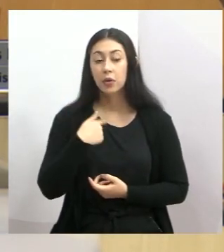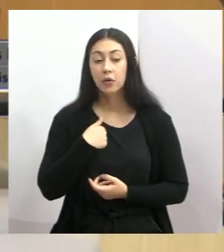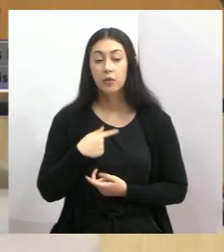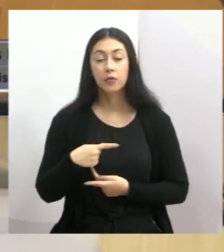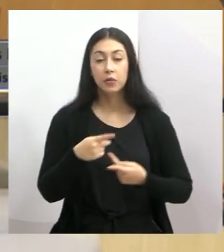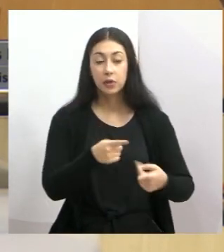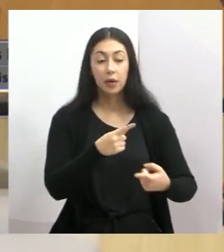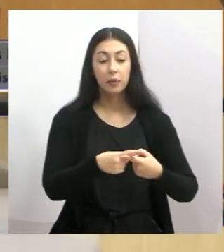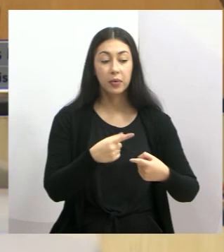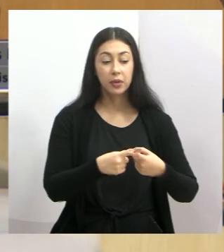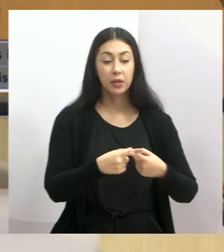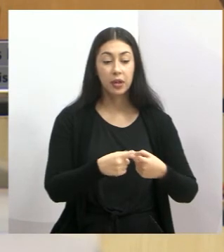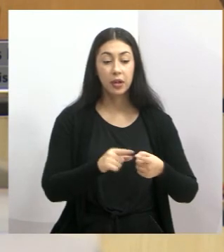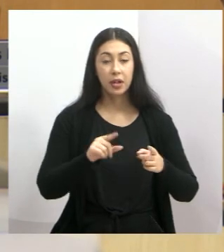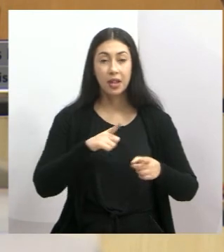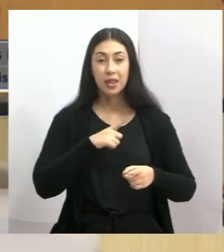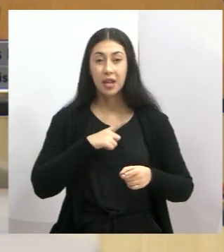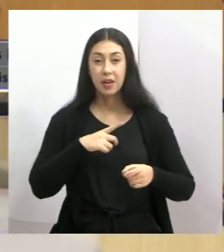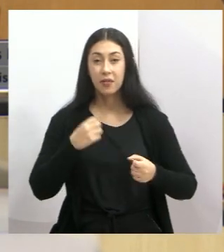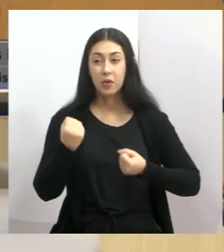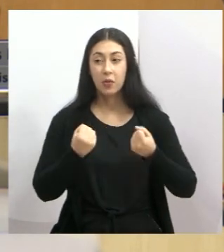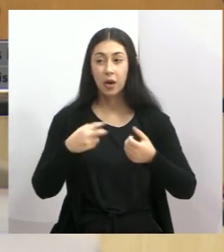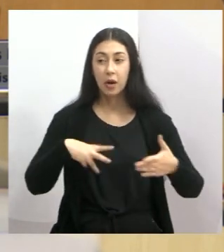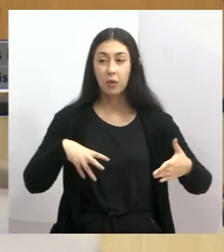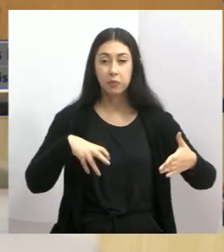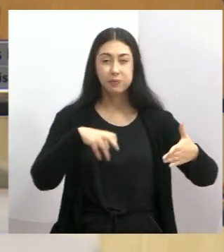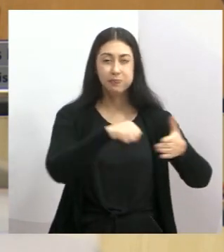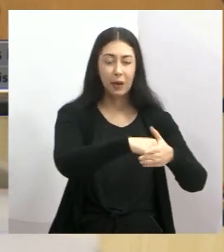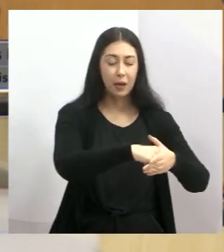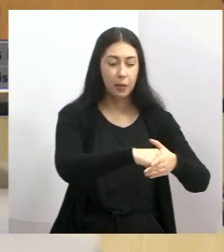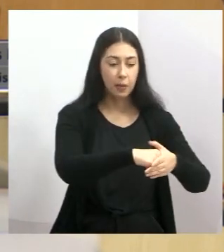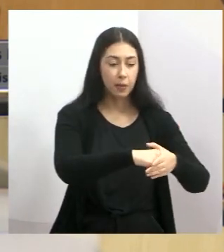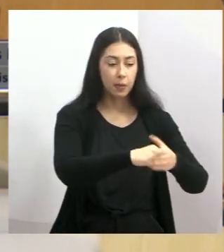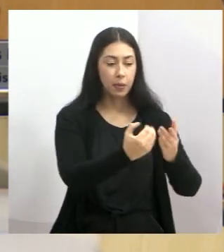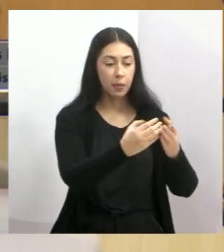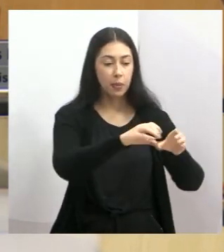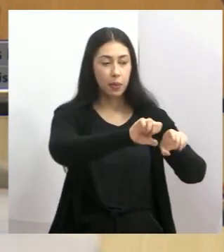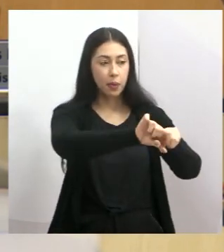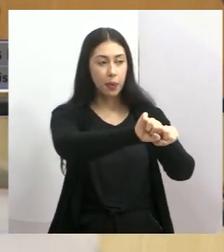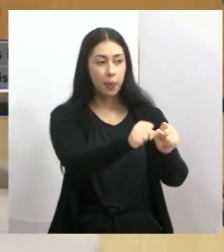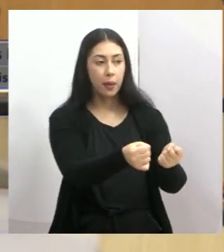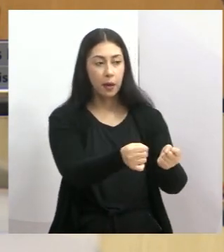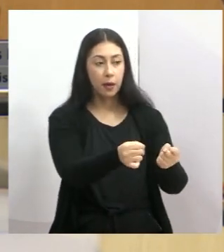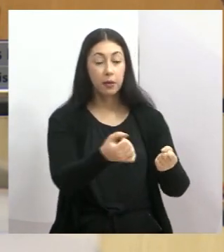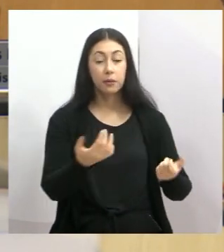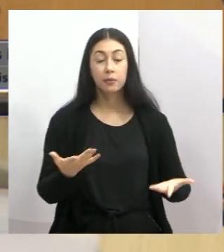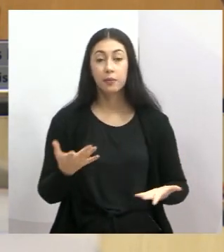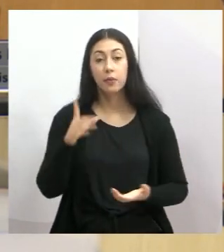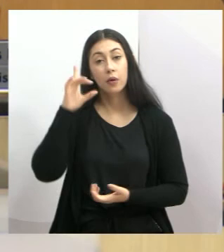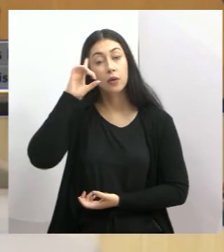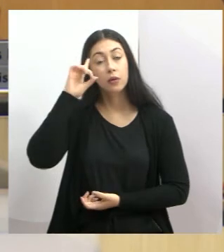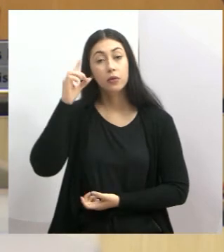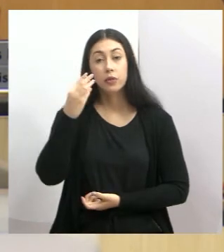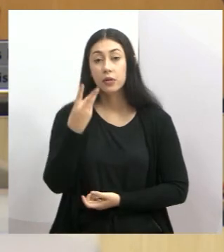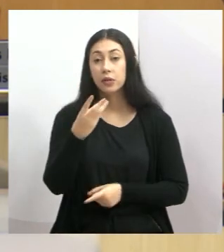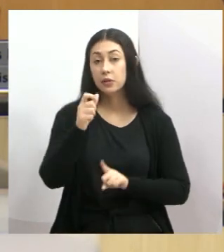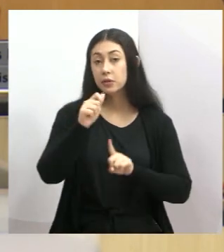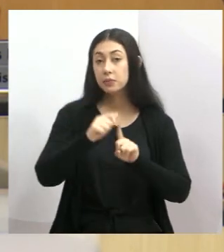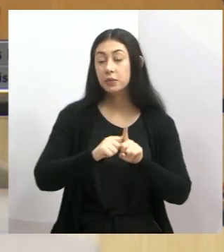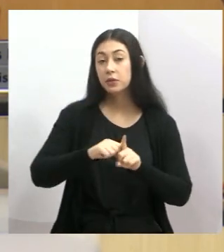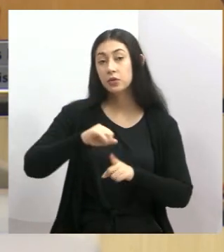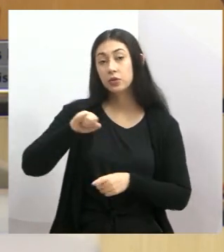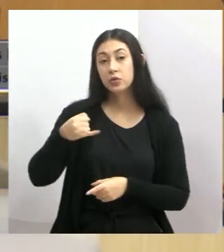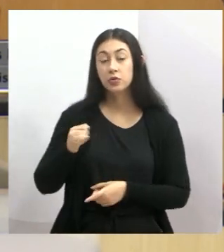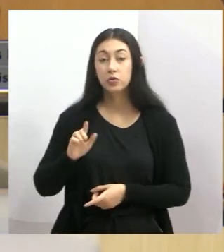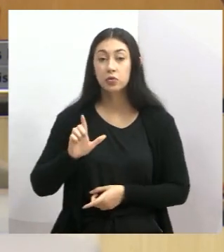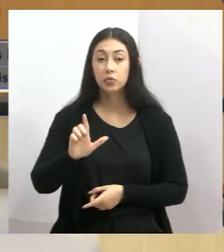foi danificada após a ocorrência de um acidente considerando que em três de Julho e em 28 de Agosto